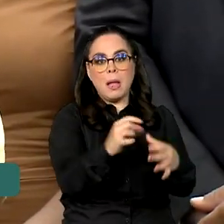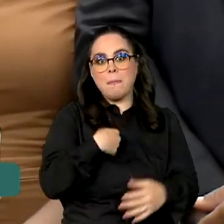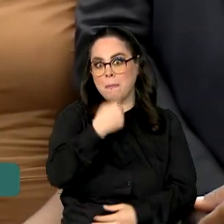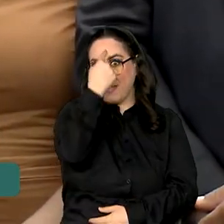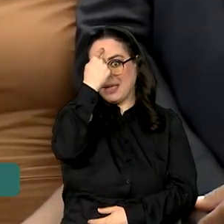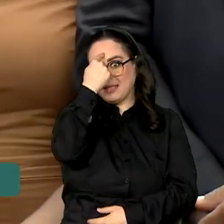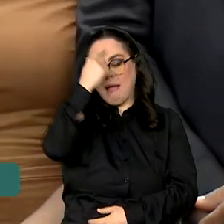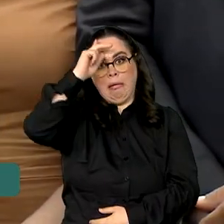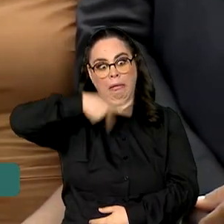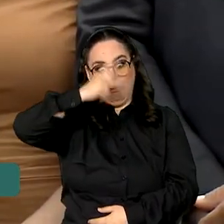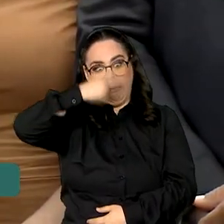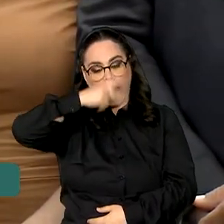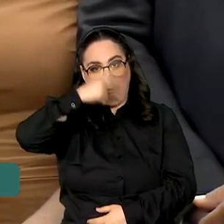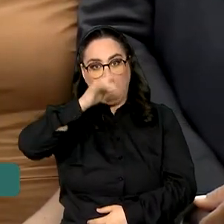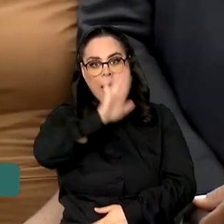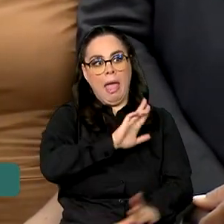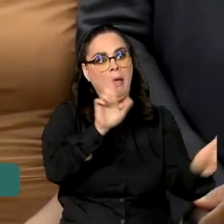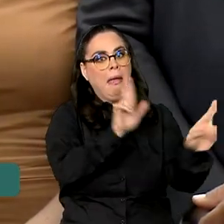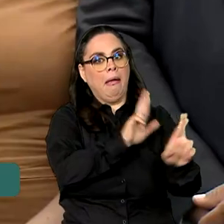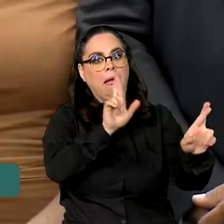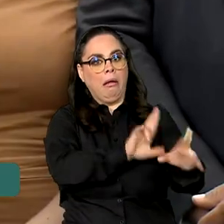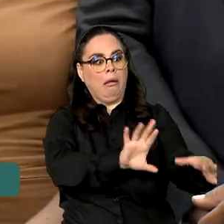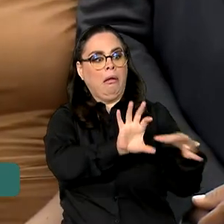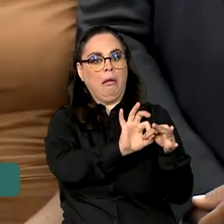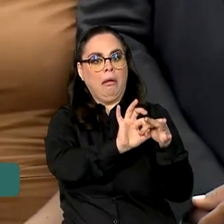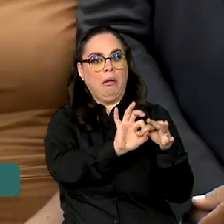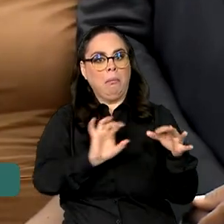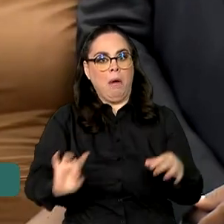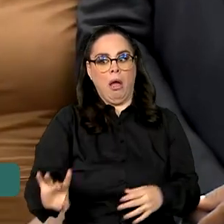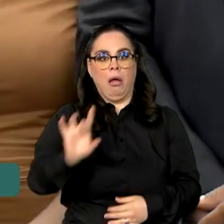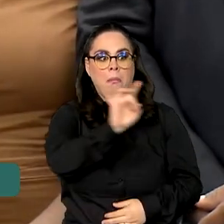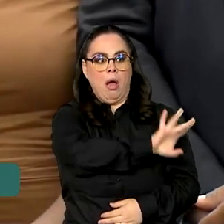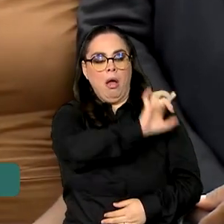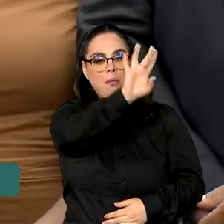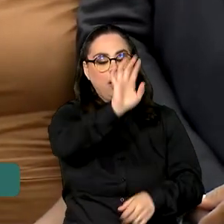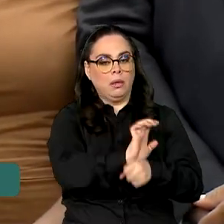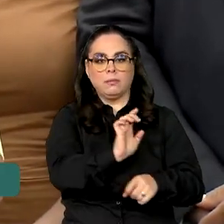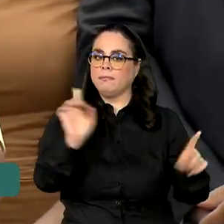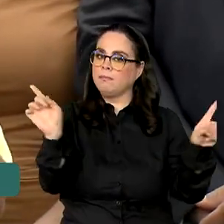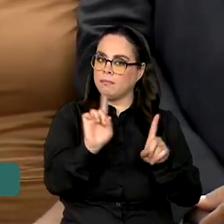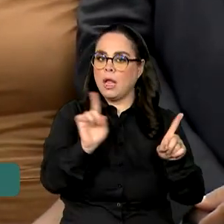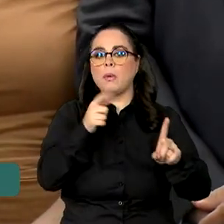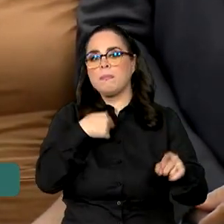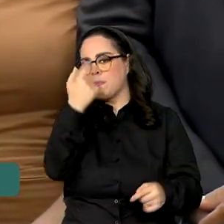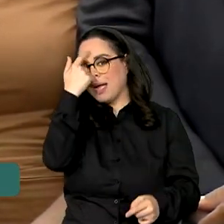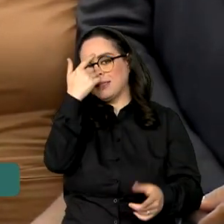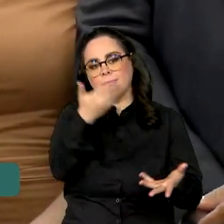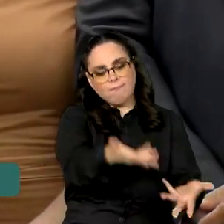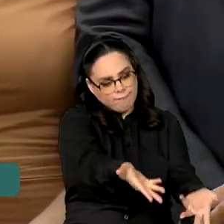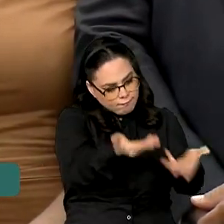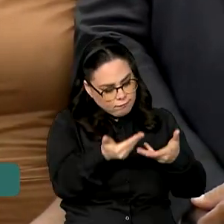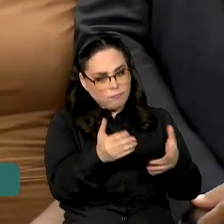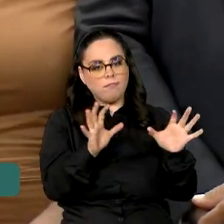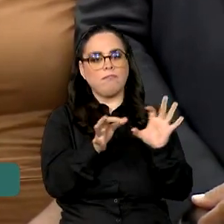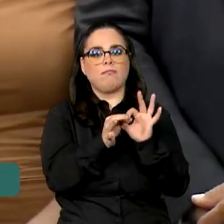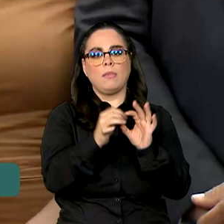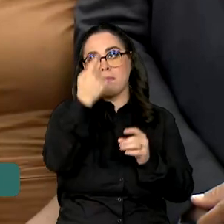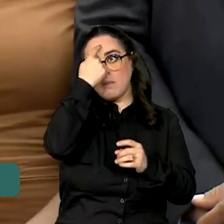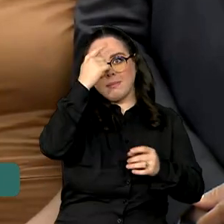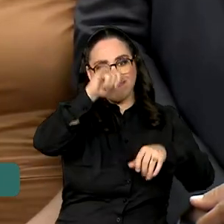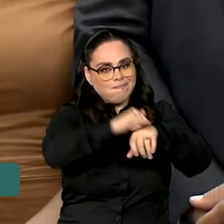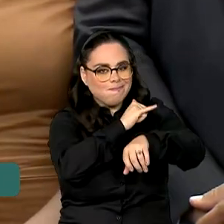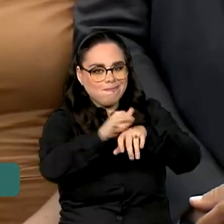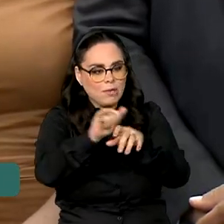pensarmos só nessa relação com cada estado eh de pensarmos em conjunto para